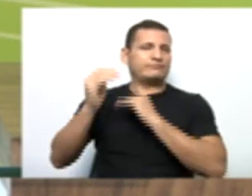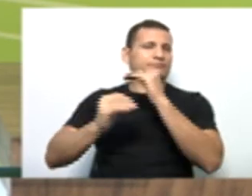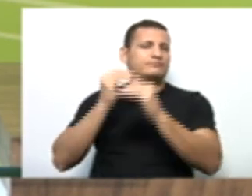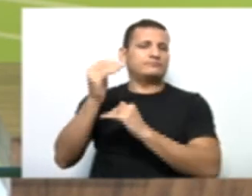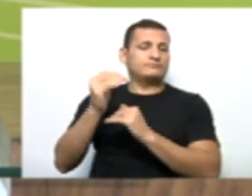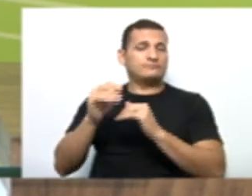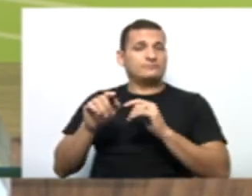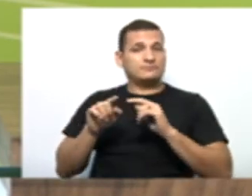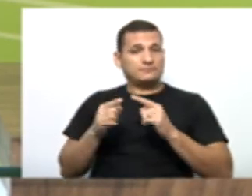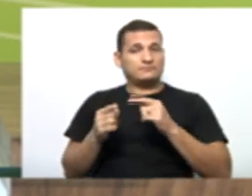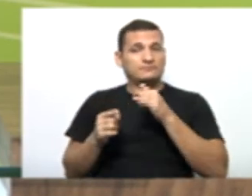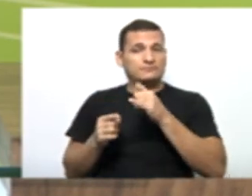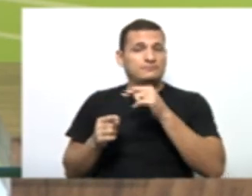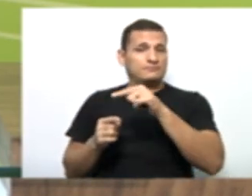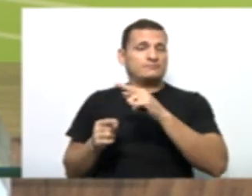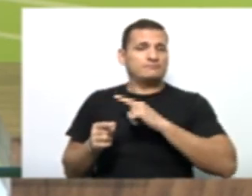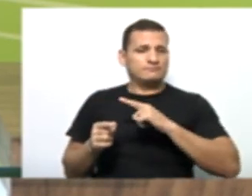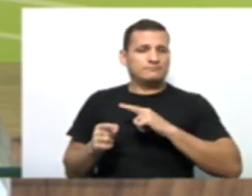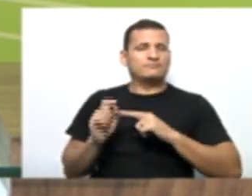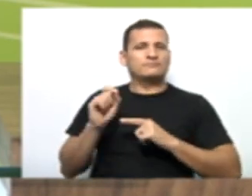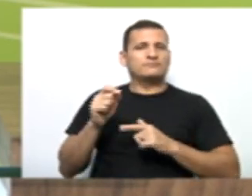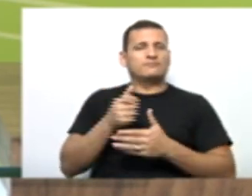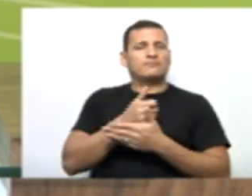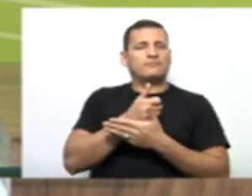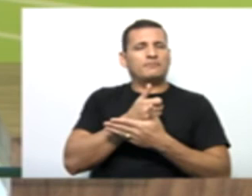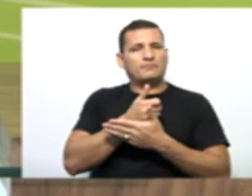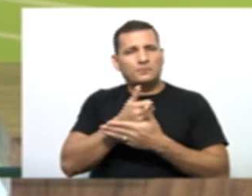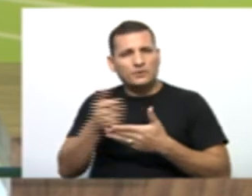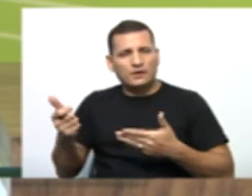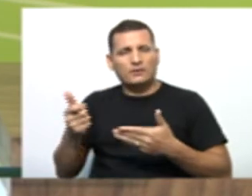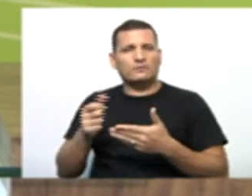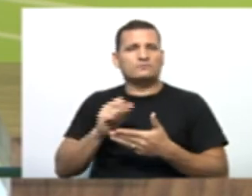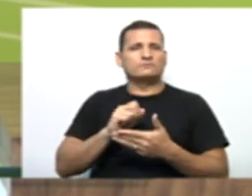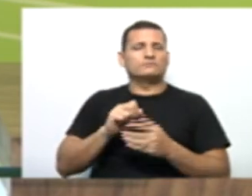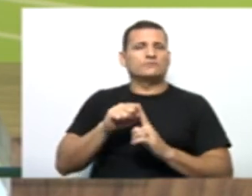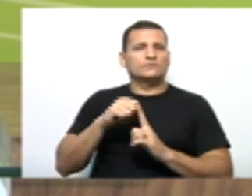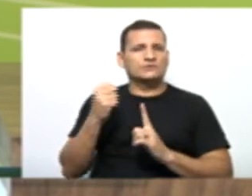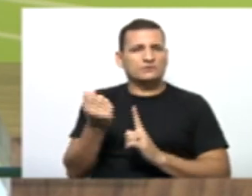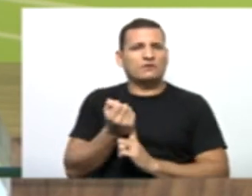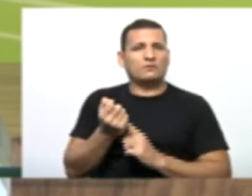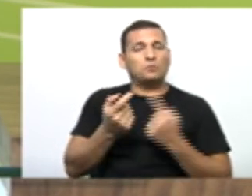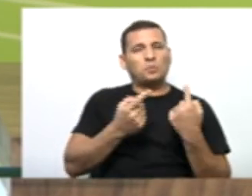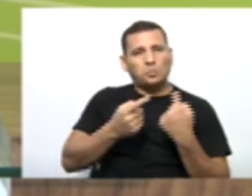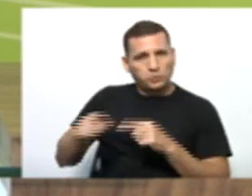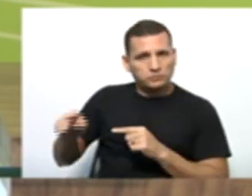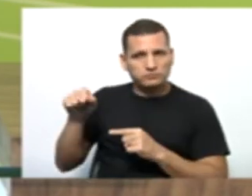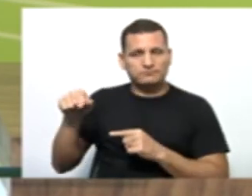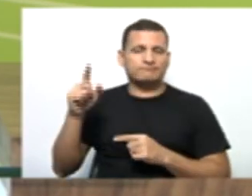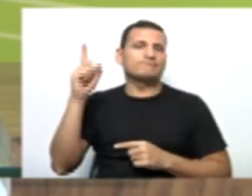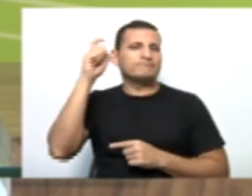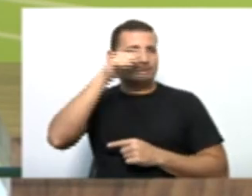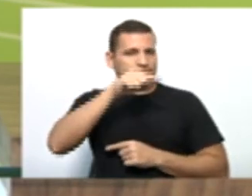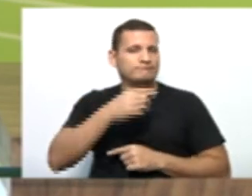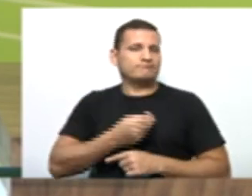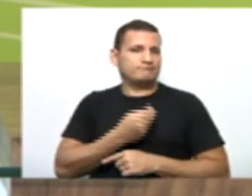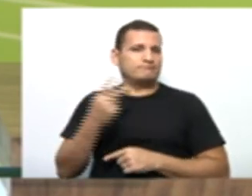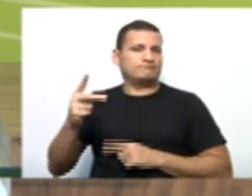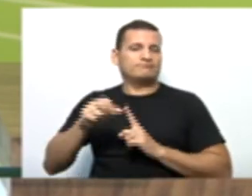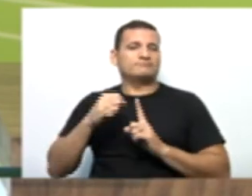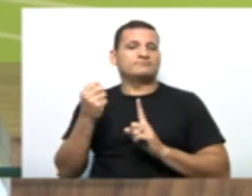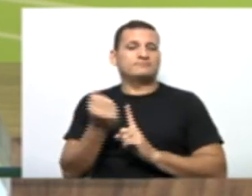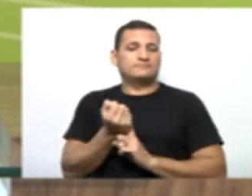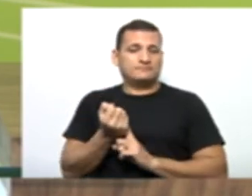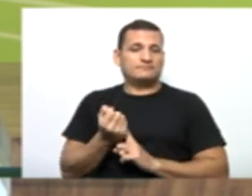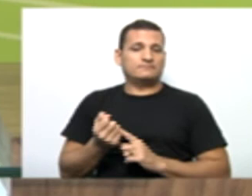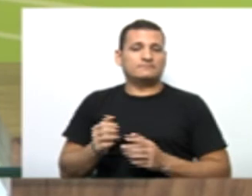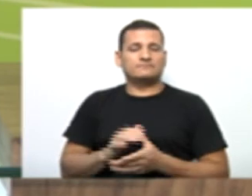ele tiver o peso de um julgamento moral, de um julgamento social contrário a ele, é muito difícil a vida em sociedade. E aí a gente pode